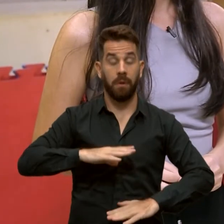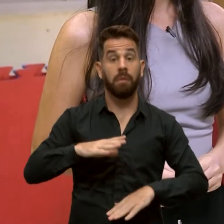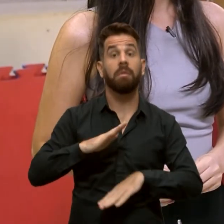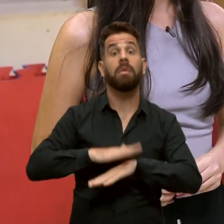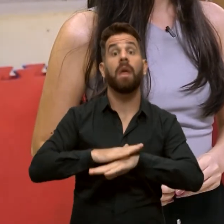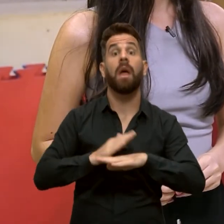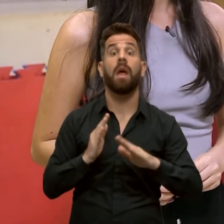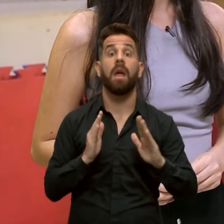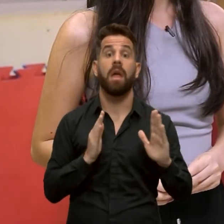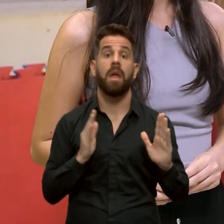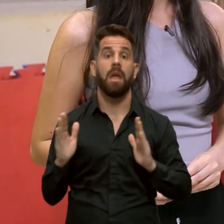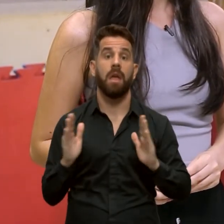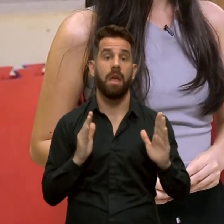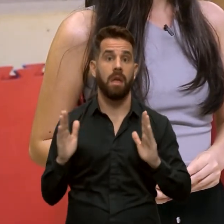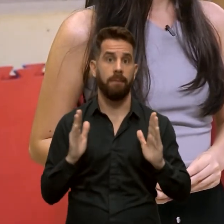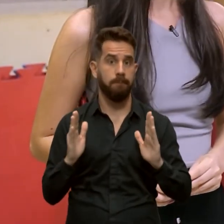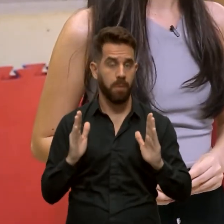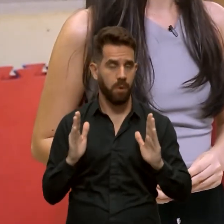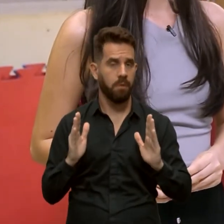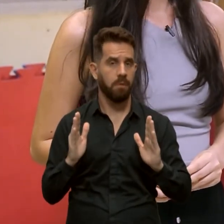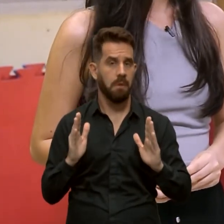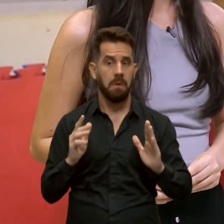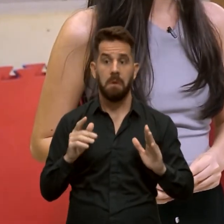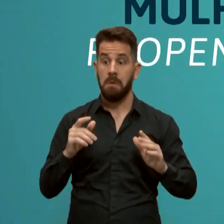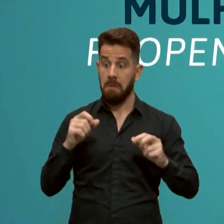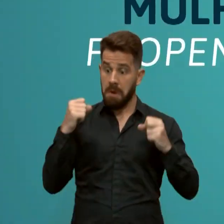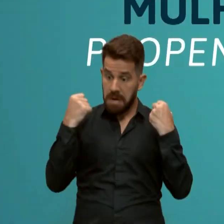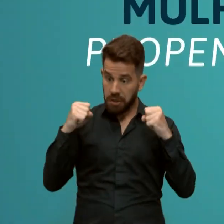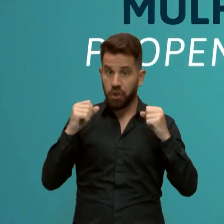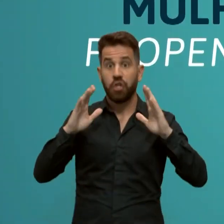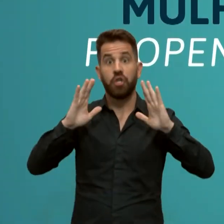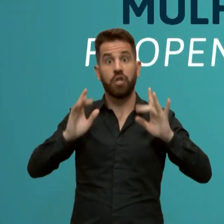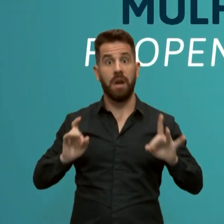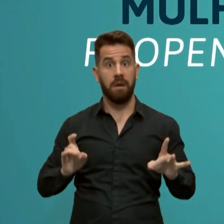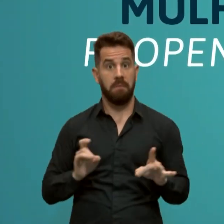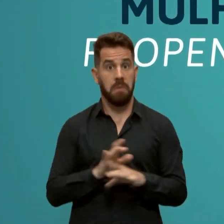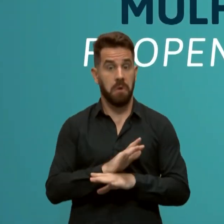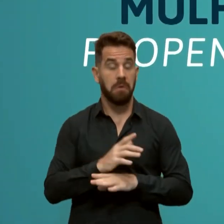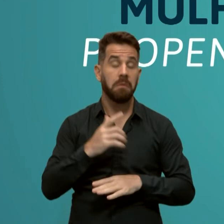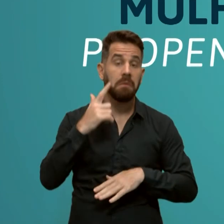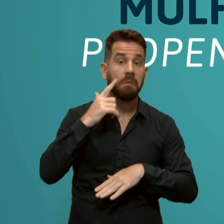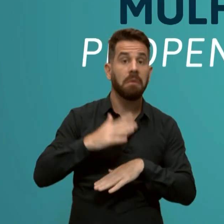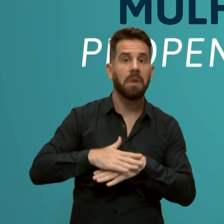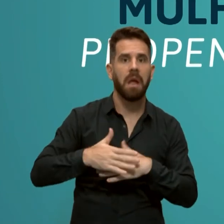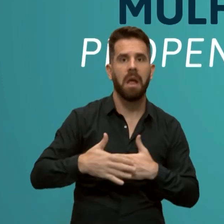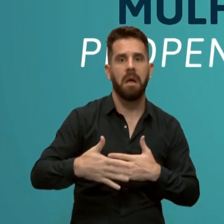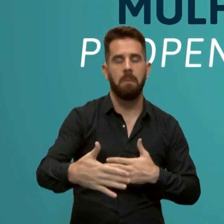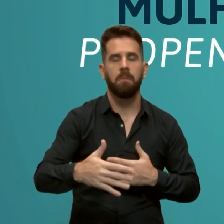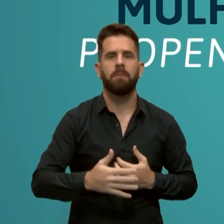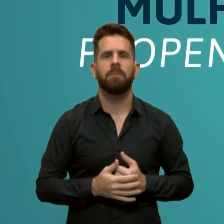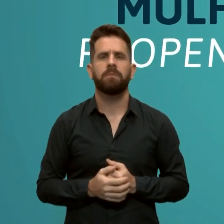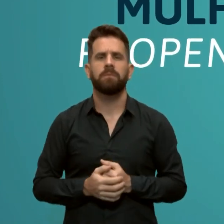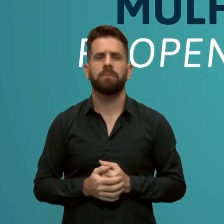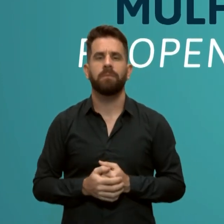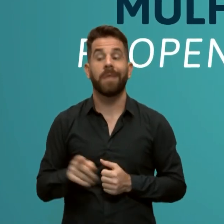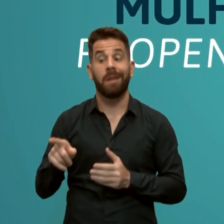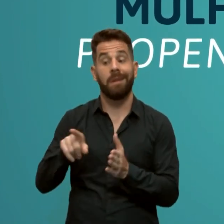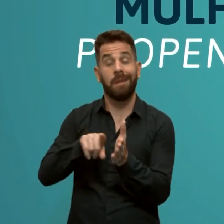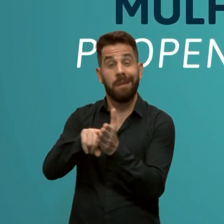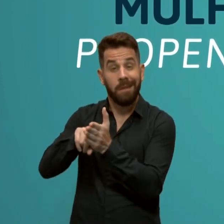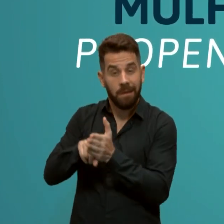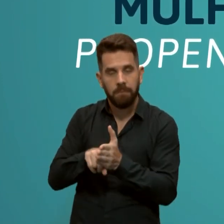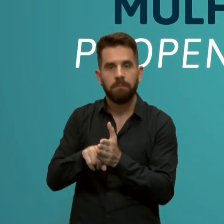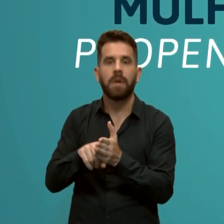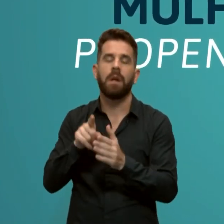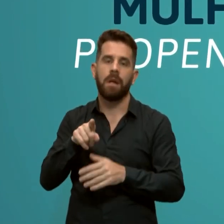efeito ansiolítico pós-exercício, ou pós-exergame. Segundo a pesquisadora, o estudo vem sendo feito apenas com mulheres porque elas